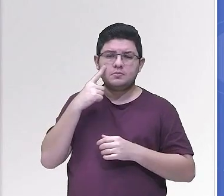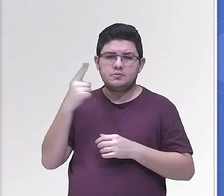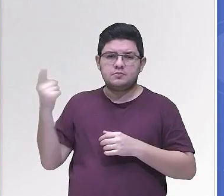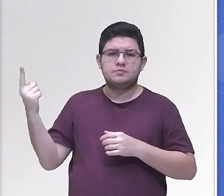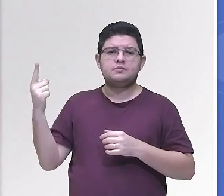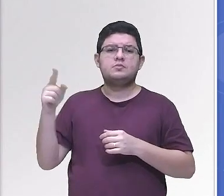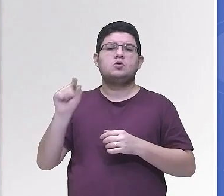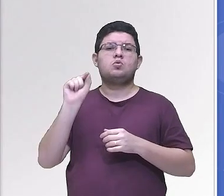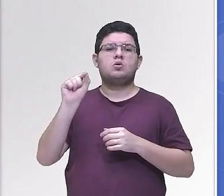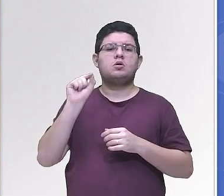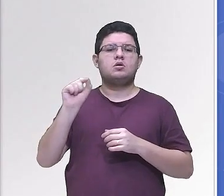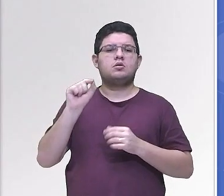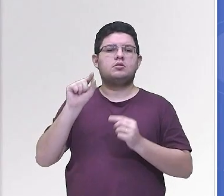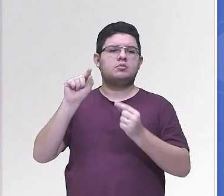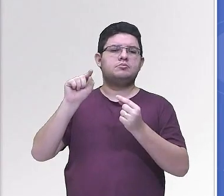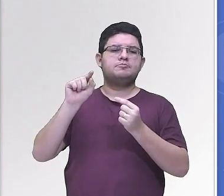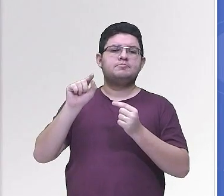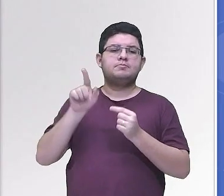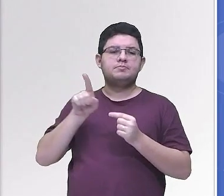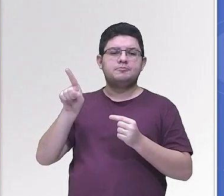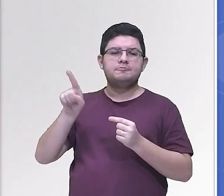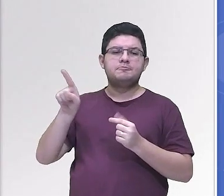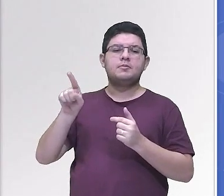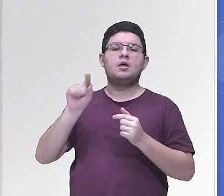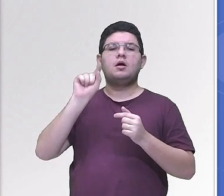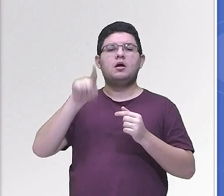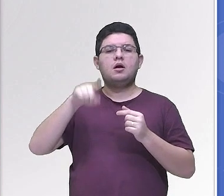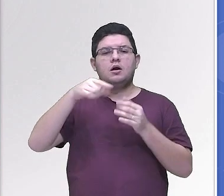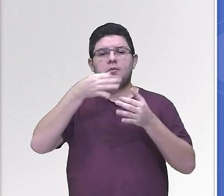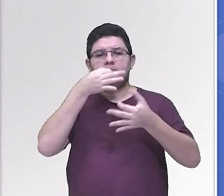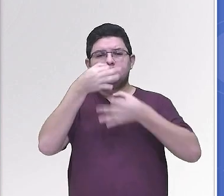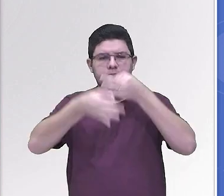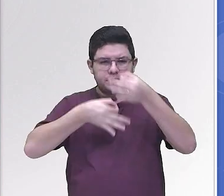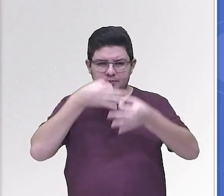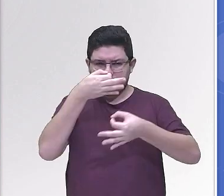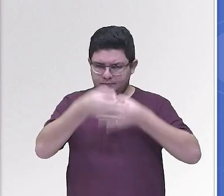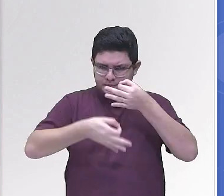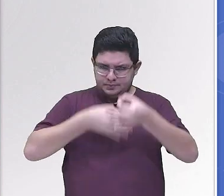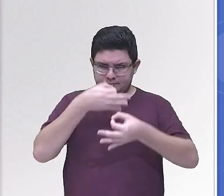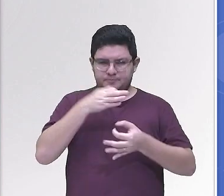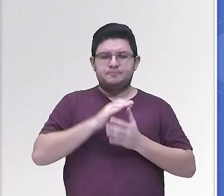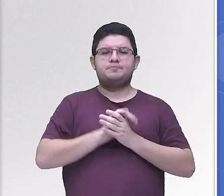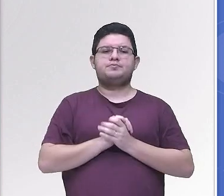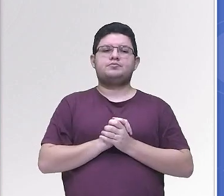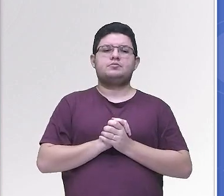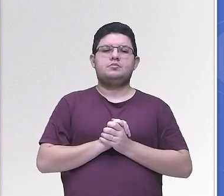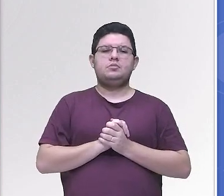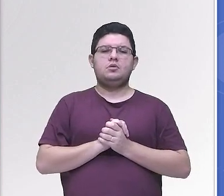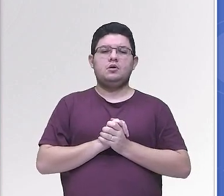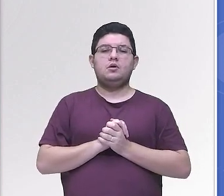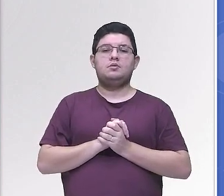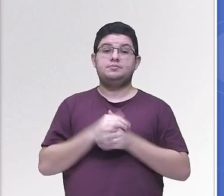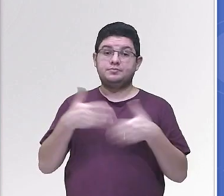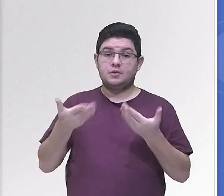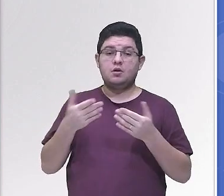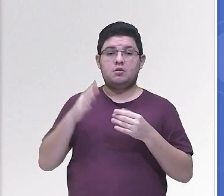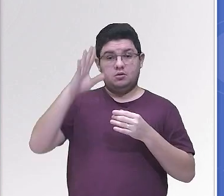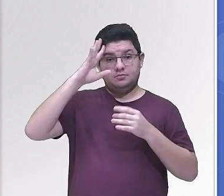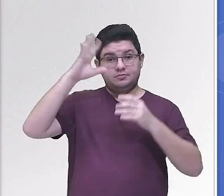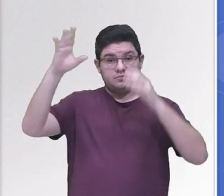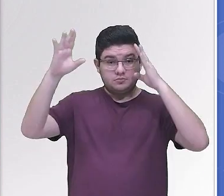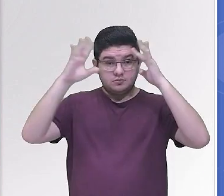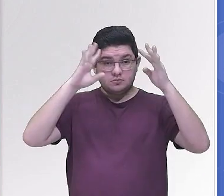papel do filosofar. Vamos ver que característica é essa? É a crítica. Olha só, a filosofia, ela tem que